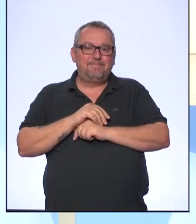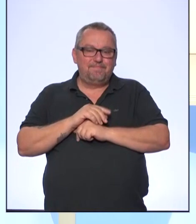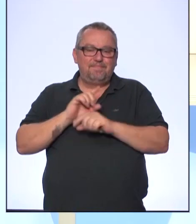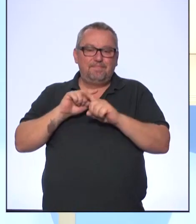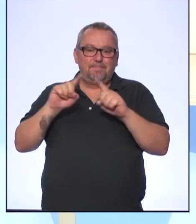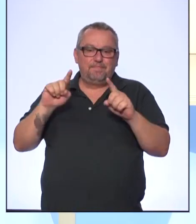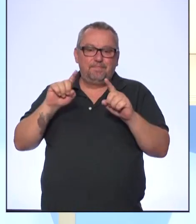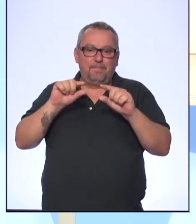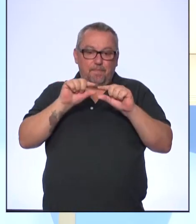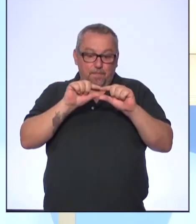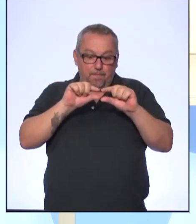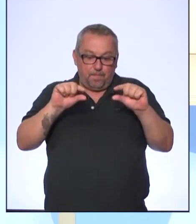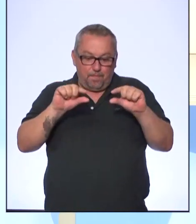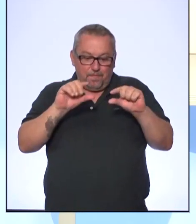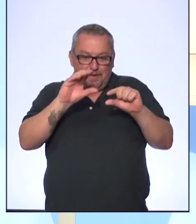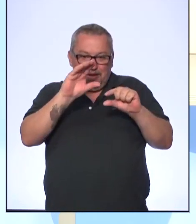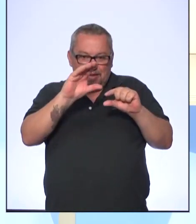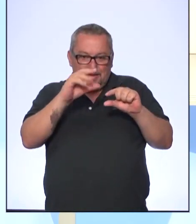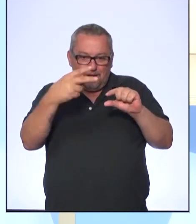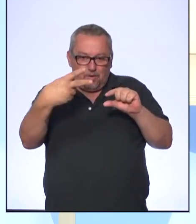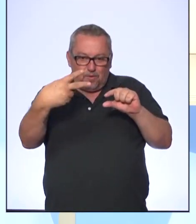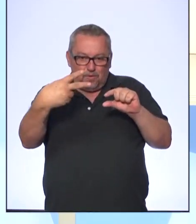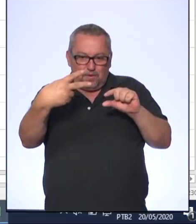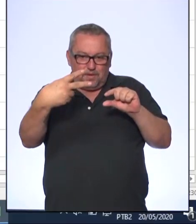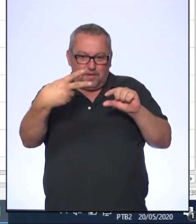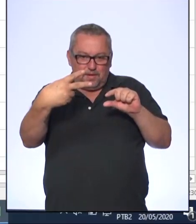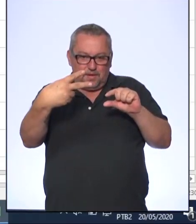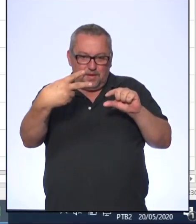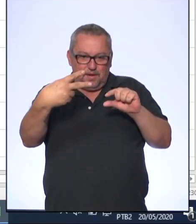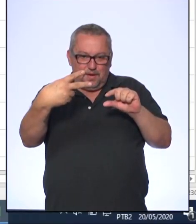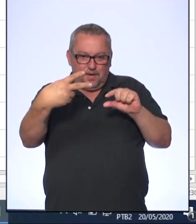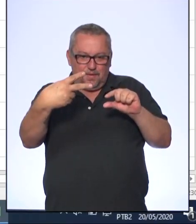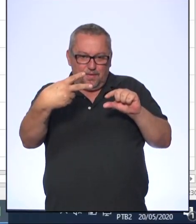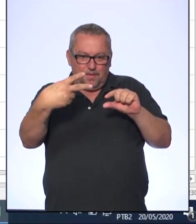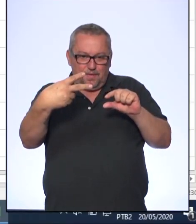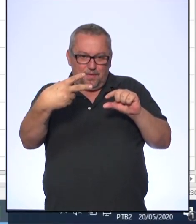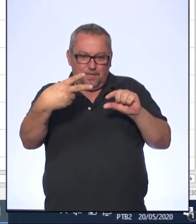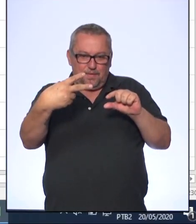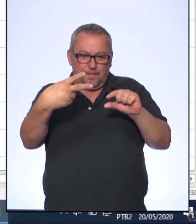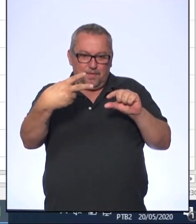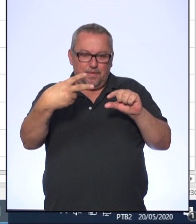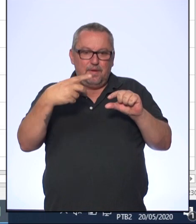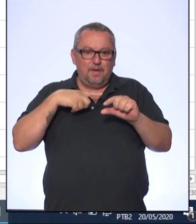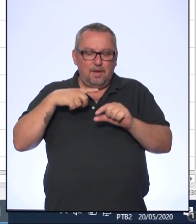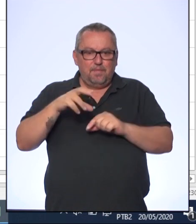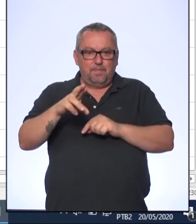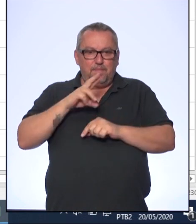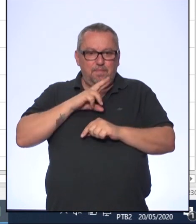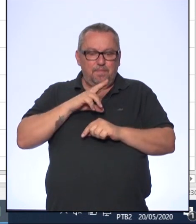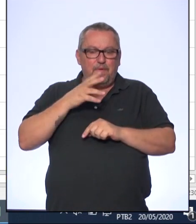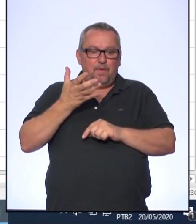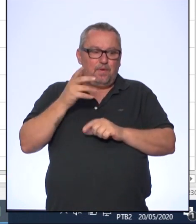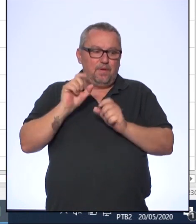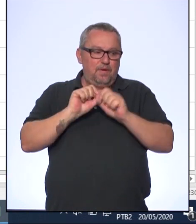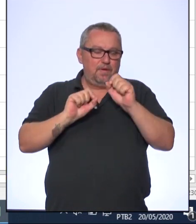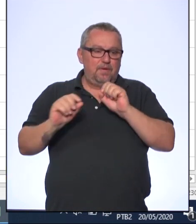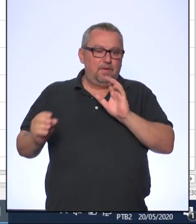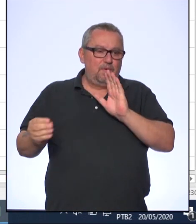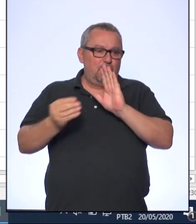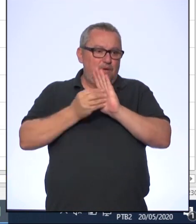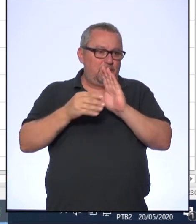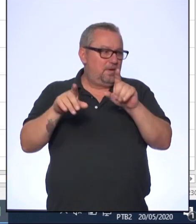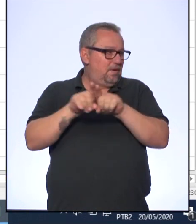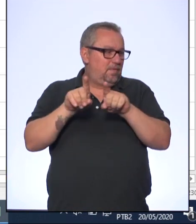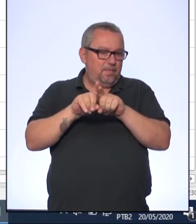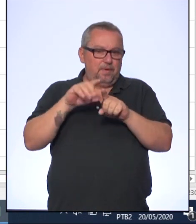minha célula C2, que está aí nessa planilha eletrônica, está a minha resposta, que era o que vocês teriam colocado.